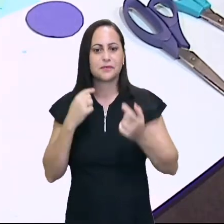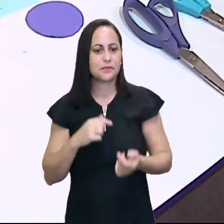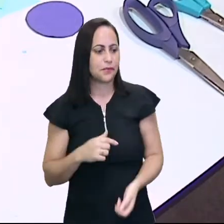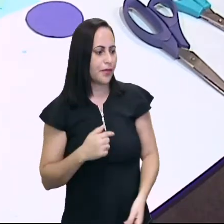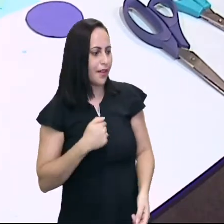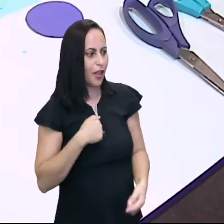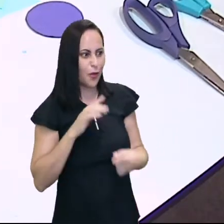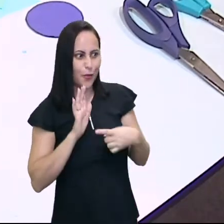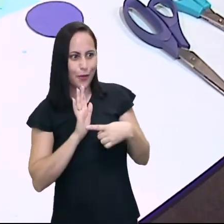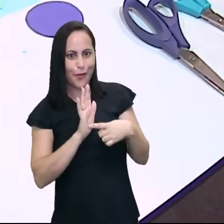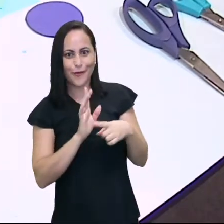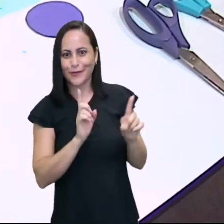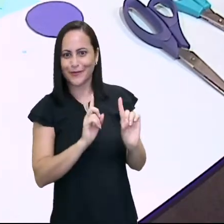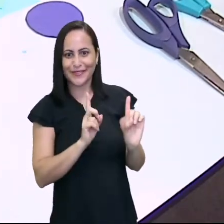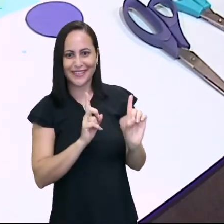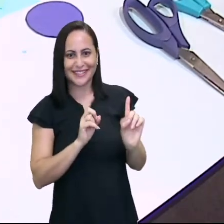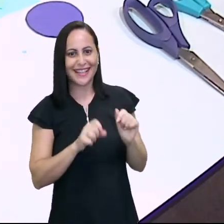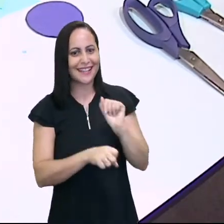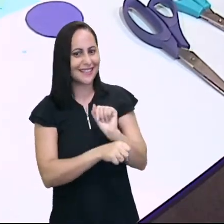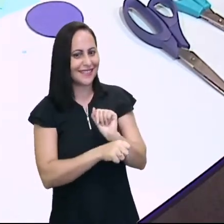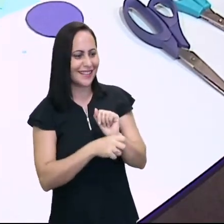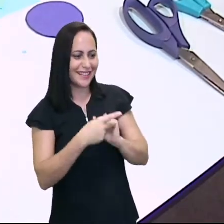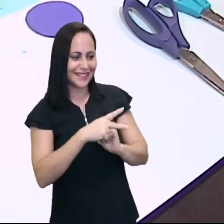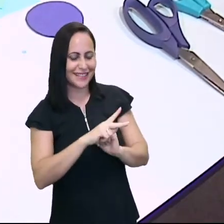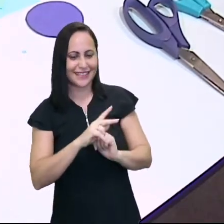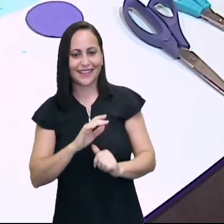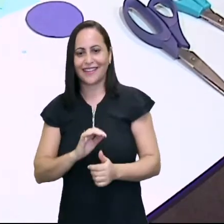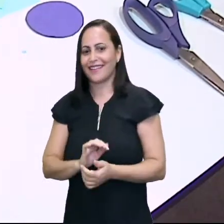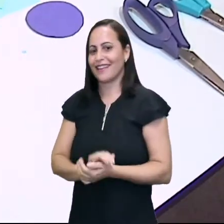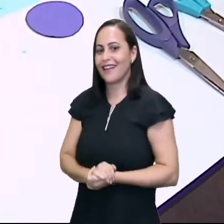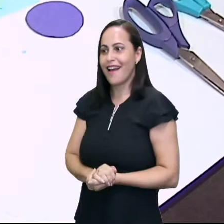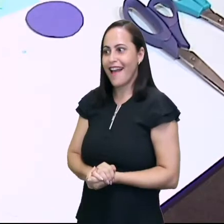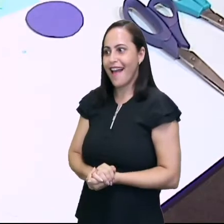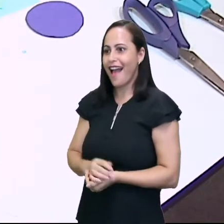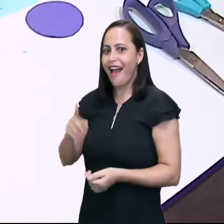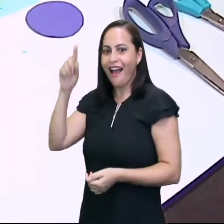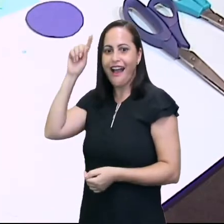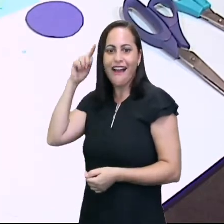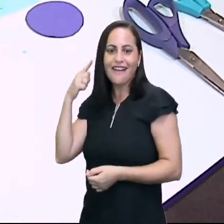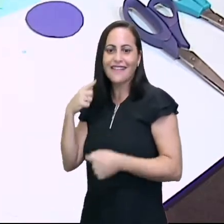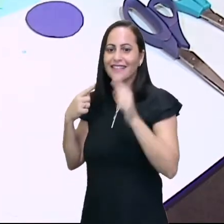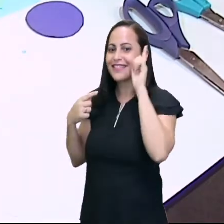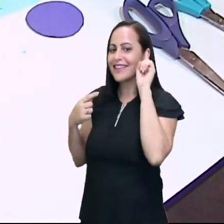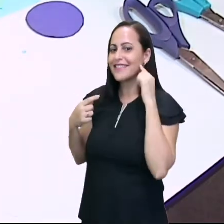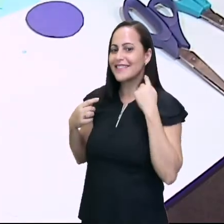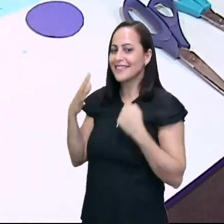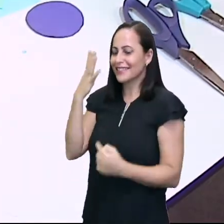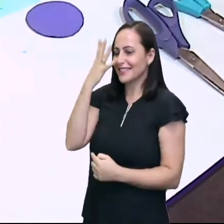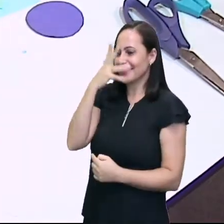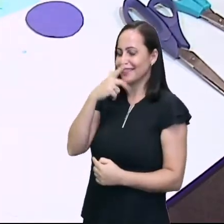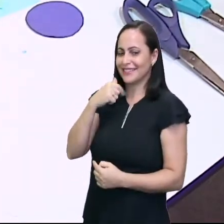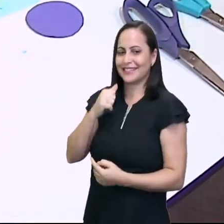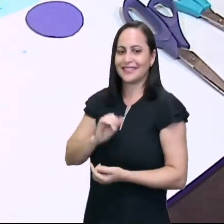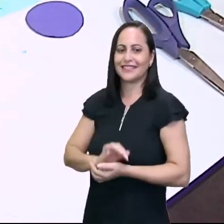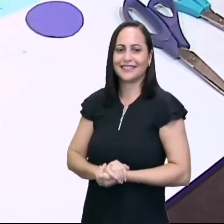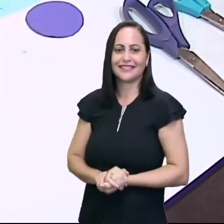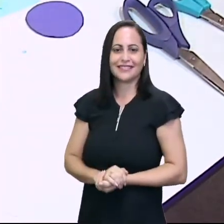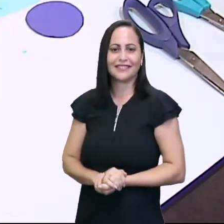o seu. Cabelo. Olha que lindo. Tá ficando muito